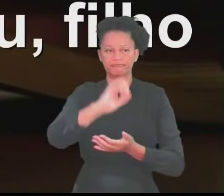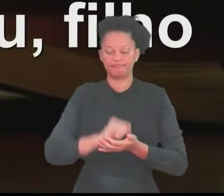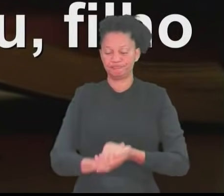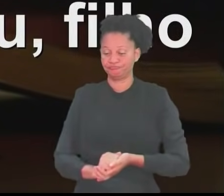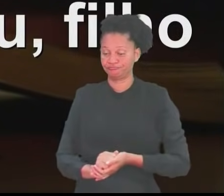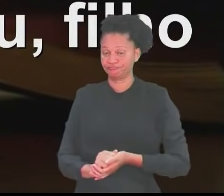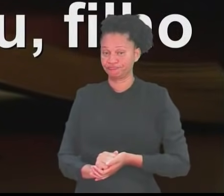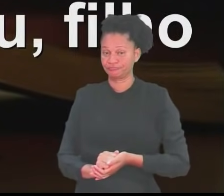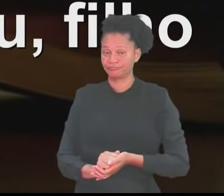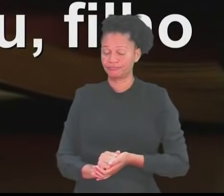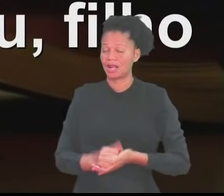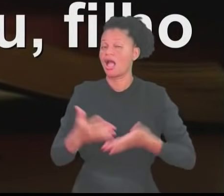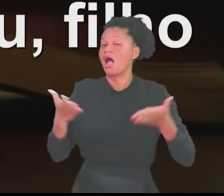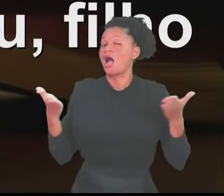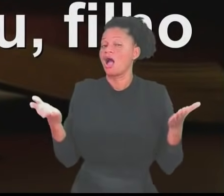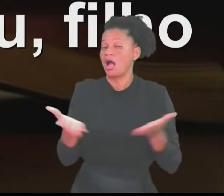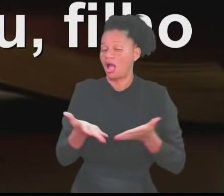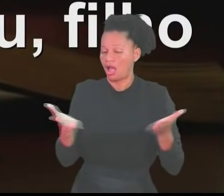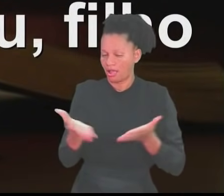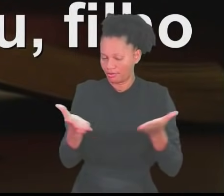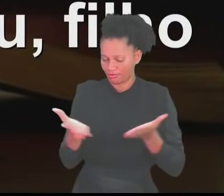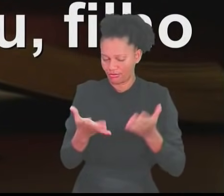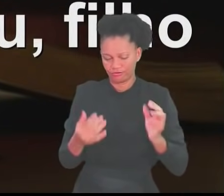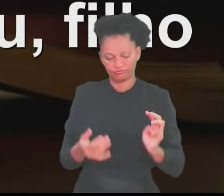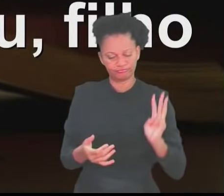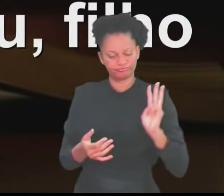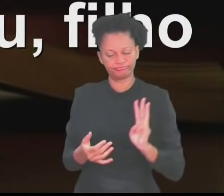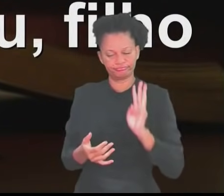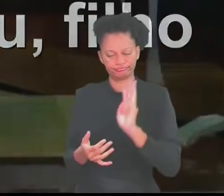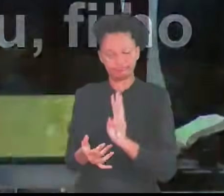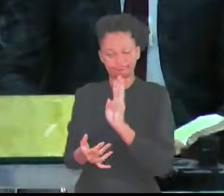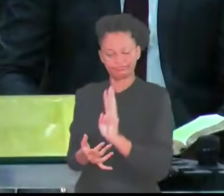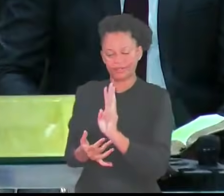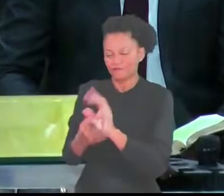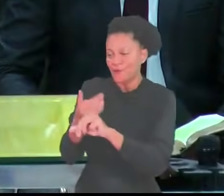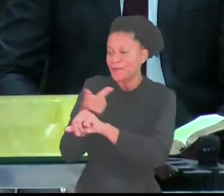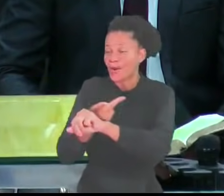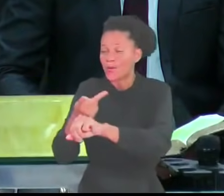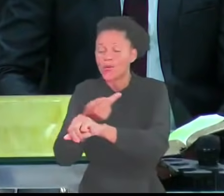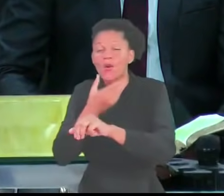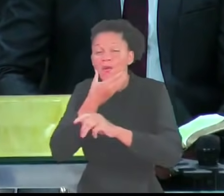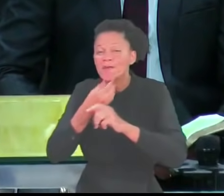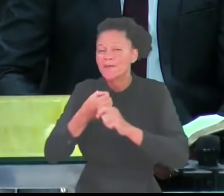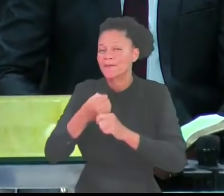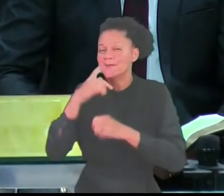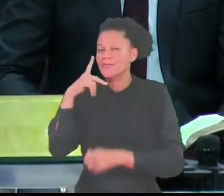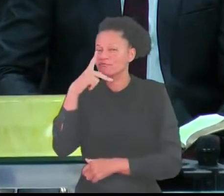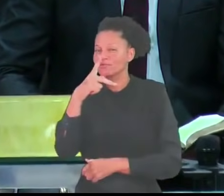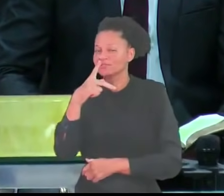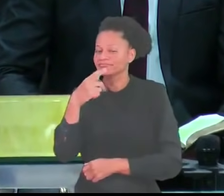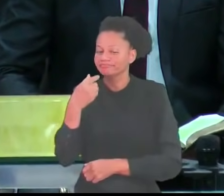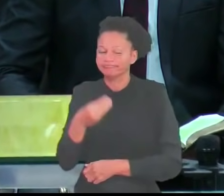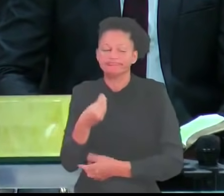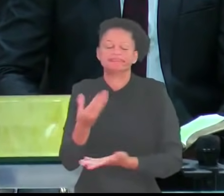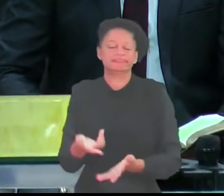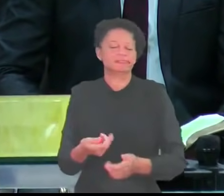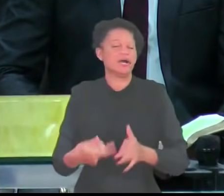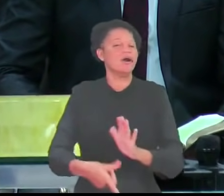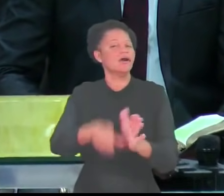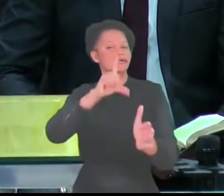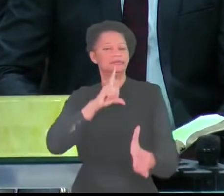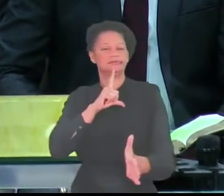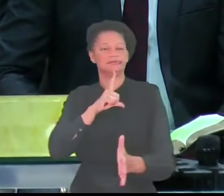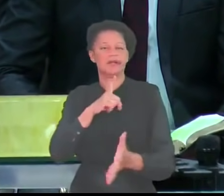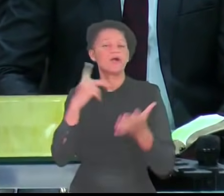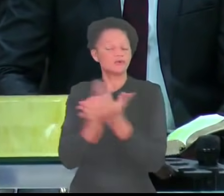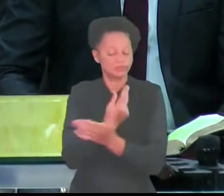profeta. Veja que coisa interessante. Devia ter procurado o profeta antes. Irmão, isso acontece hoje muito